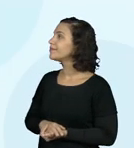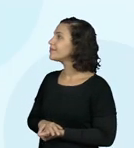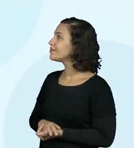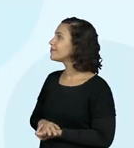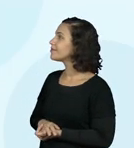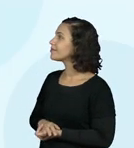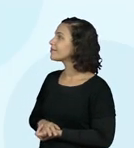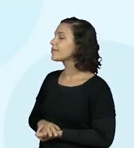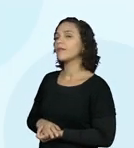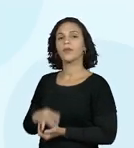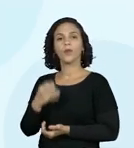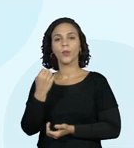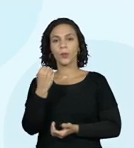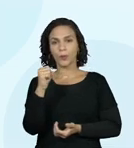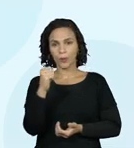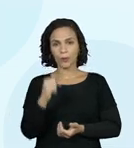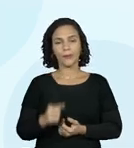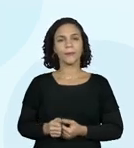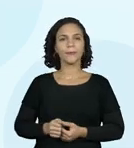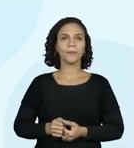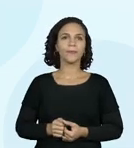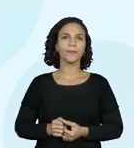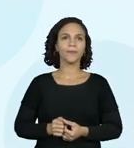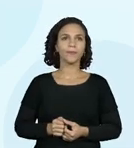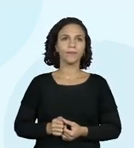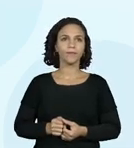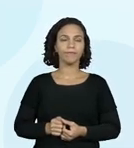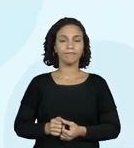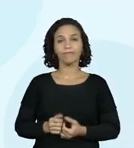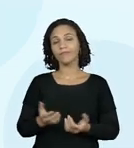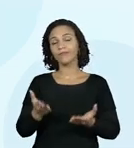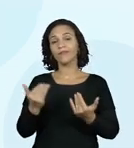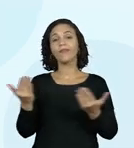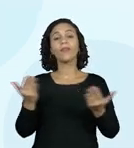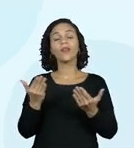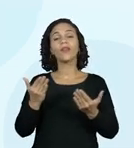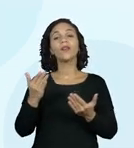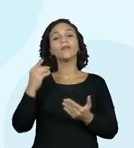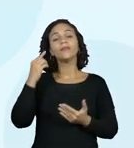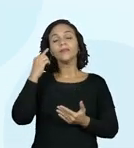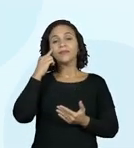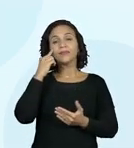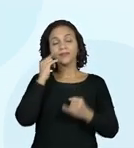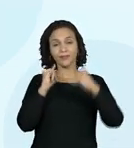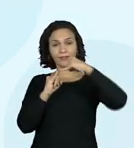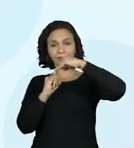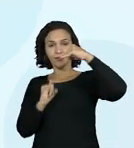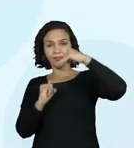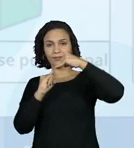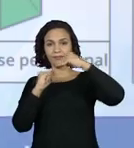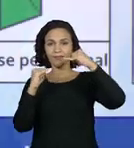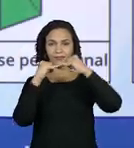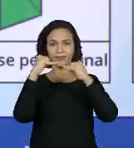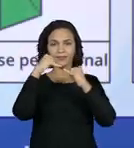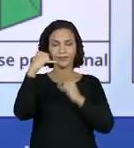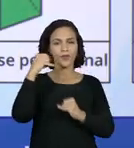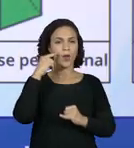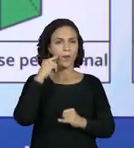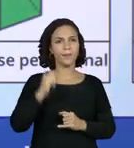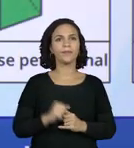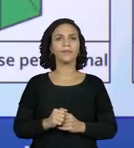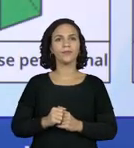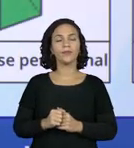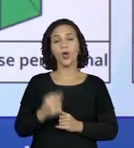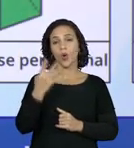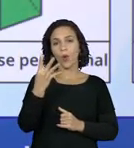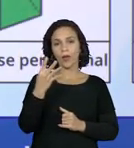8. Tá bem? Vamos contar as arestas agora, turma? As arestas são